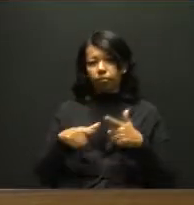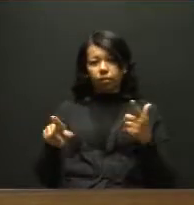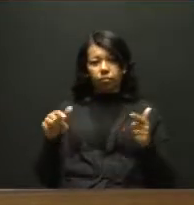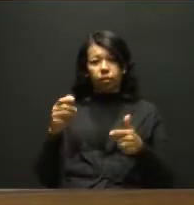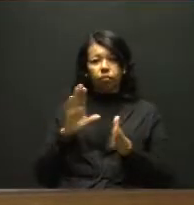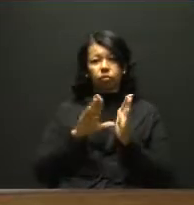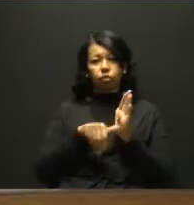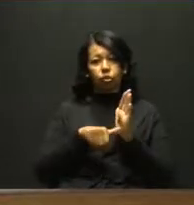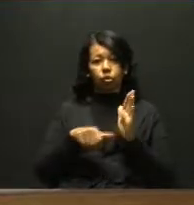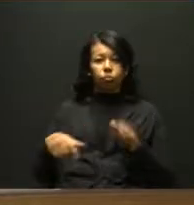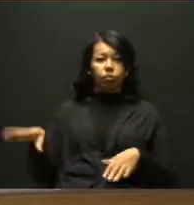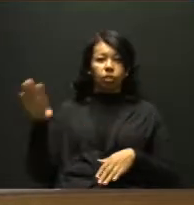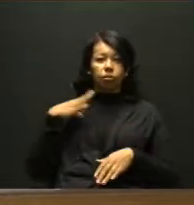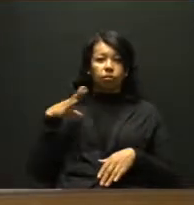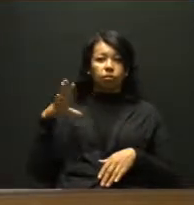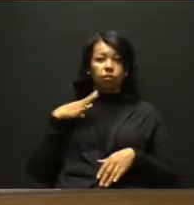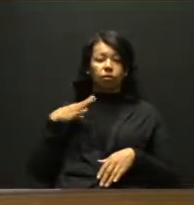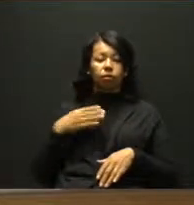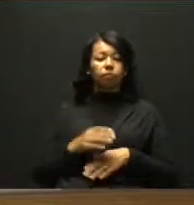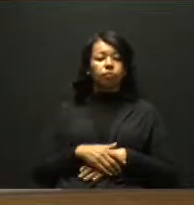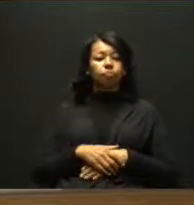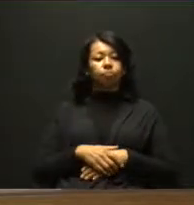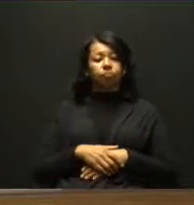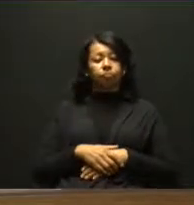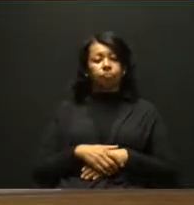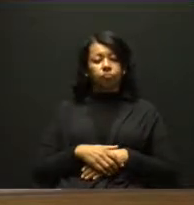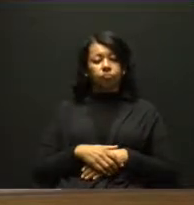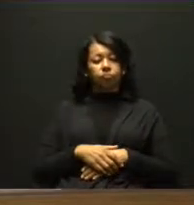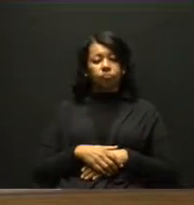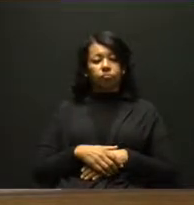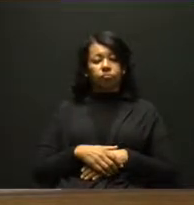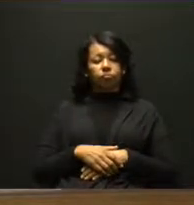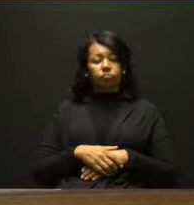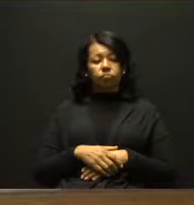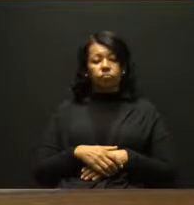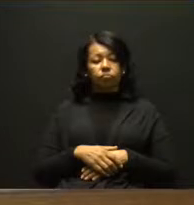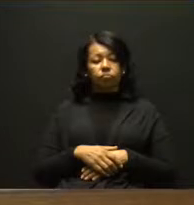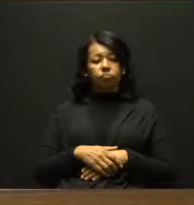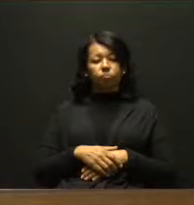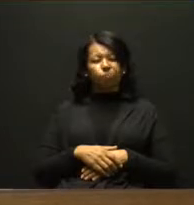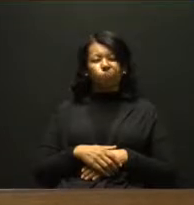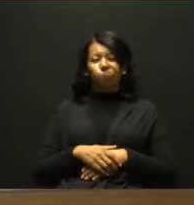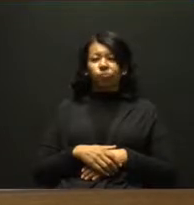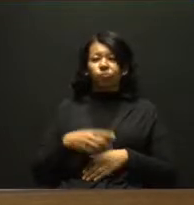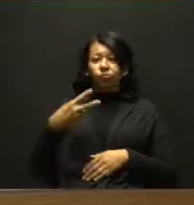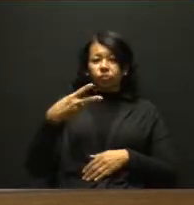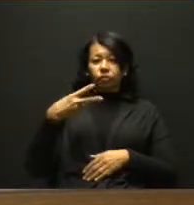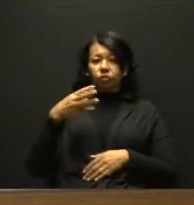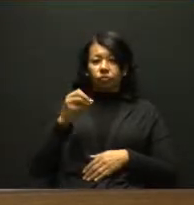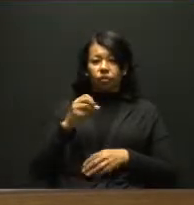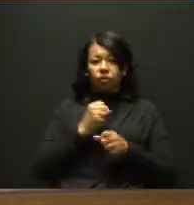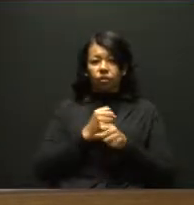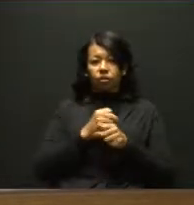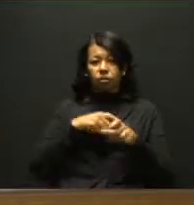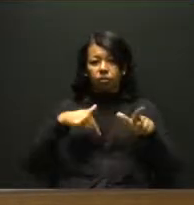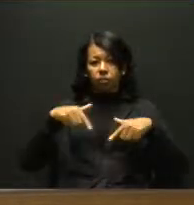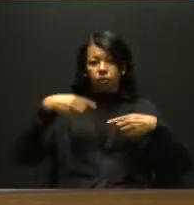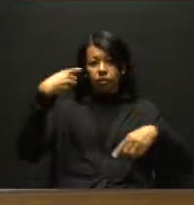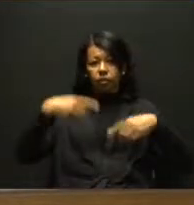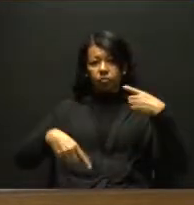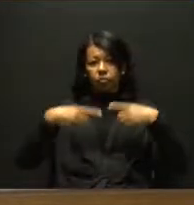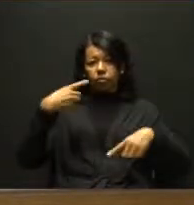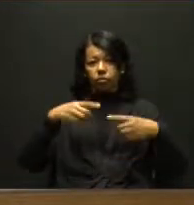cidade é sempre assim é que infelizmente em 20 anos de trabalho com a política é um aprende uma coisa na minha vida